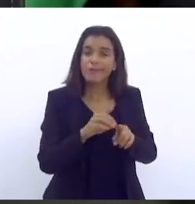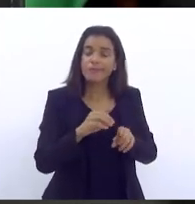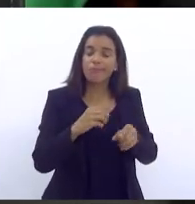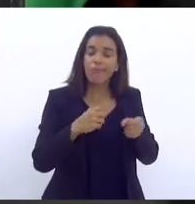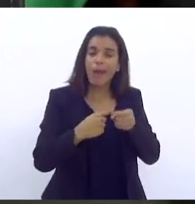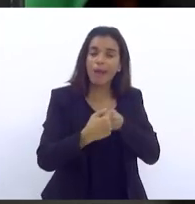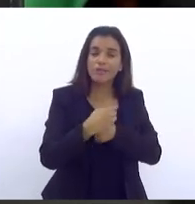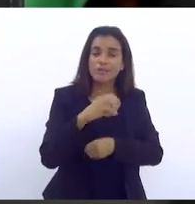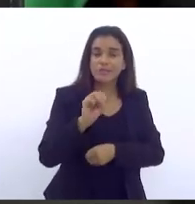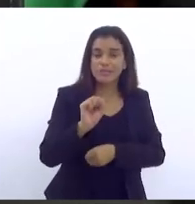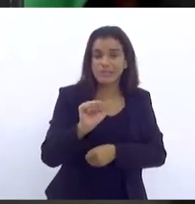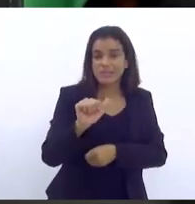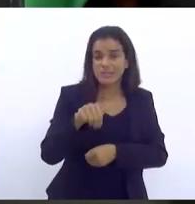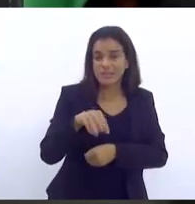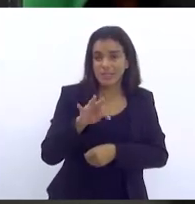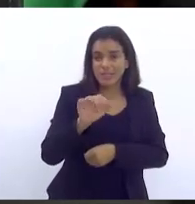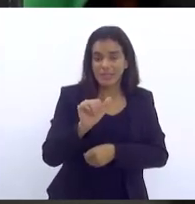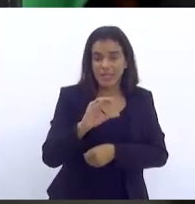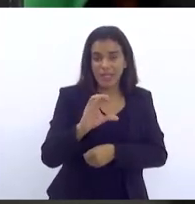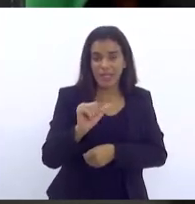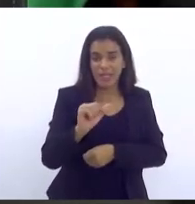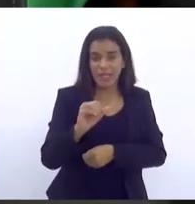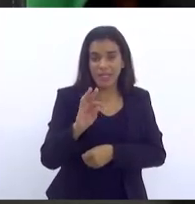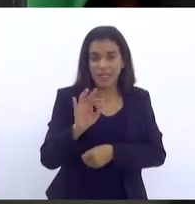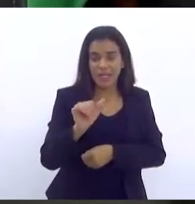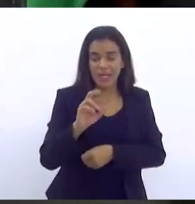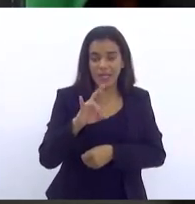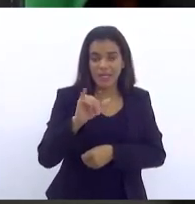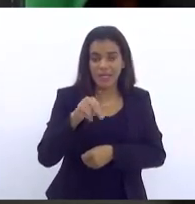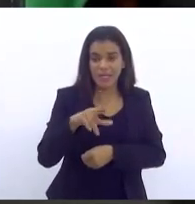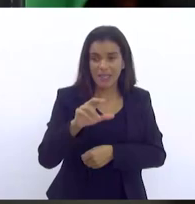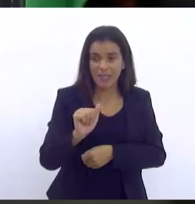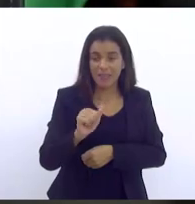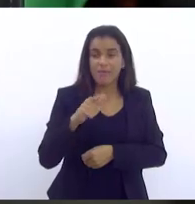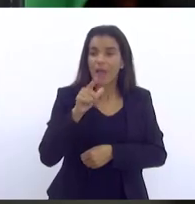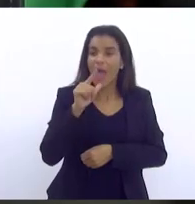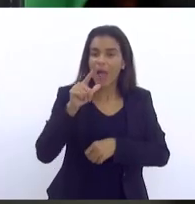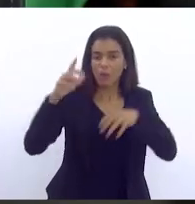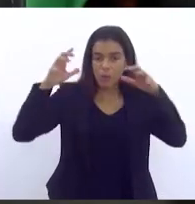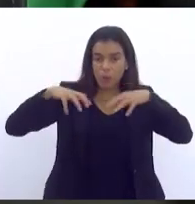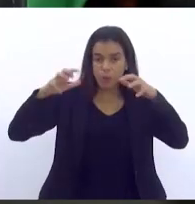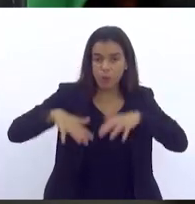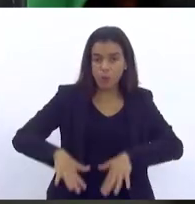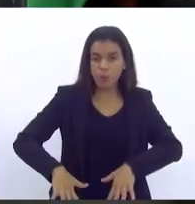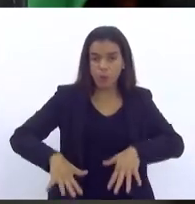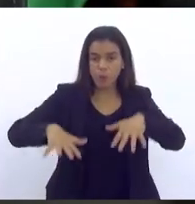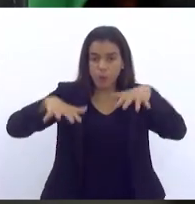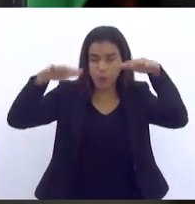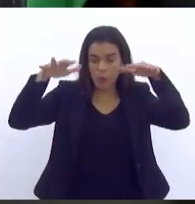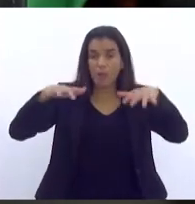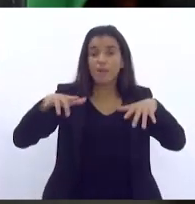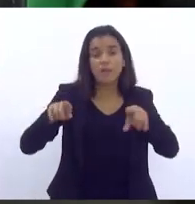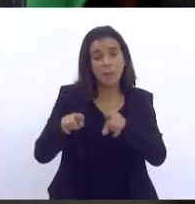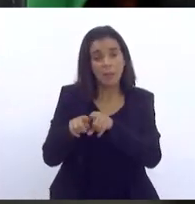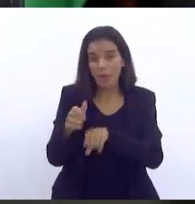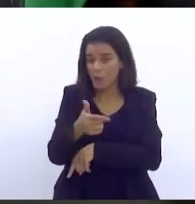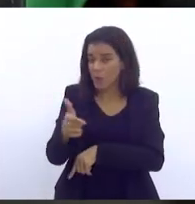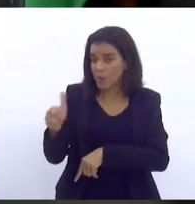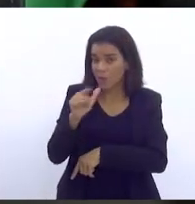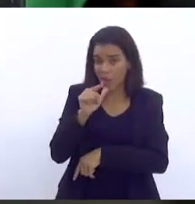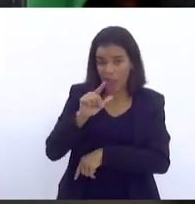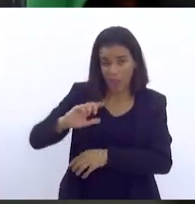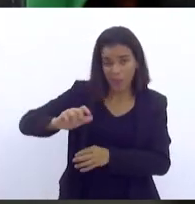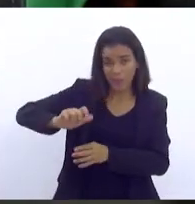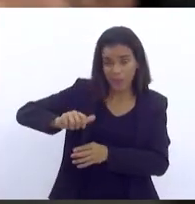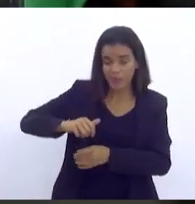incongruência que é ao mesmo tempo que vive com os alargamentos enchentes as pessoas vivem sem a água dentro das suas